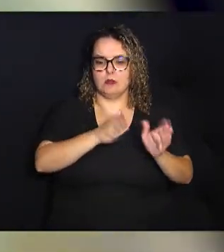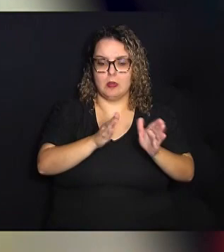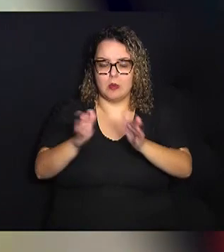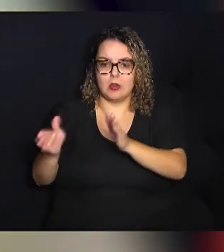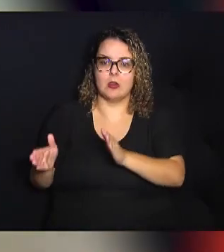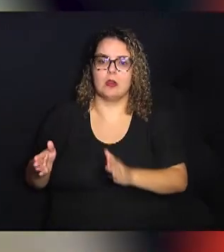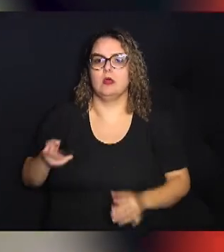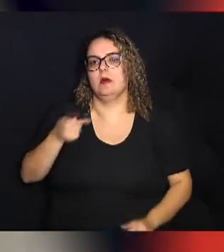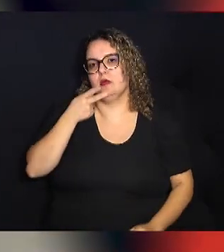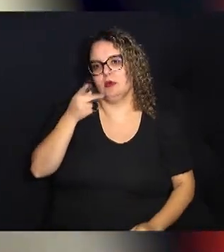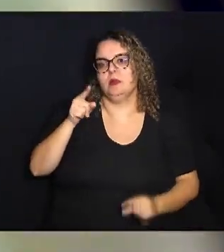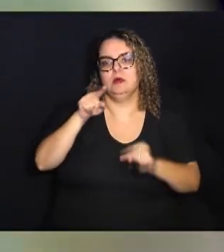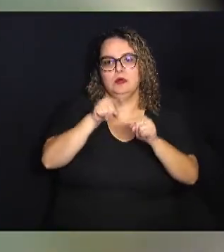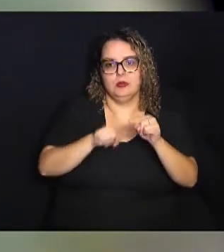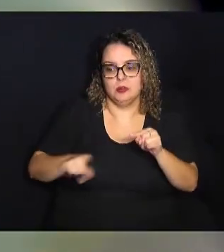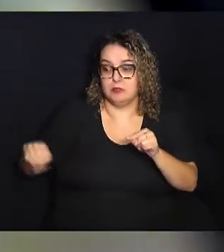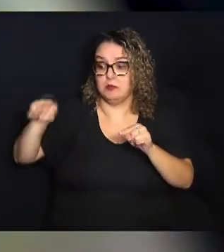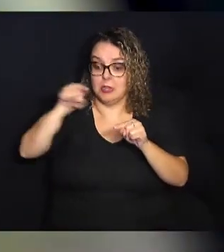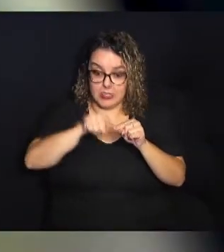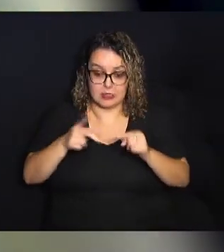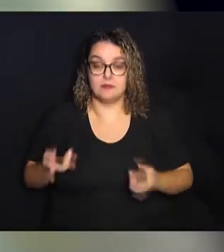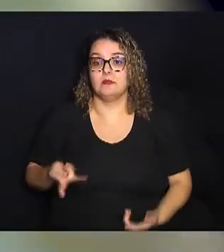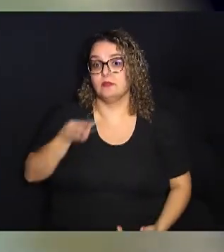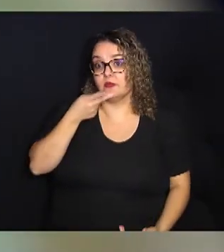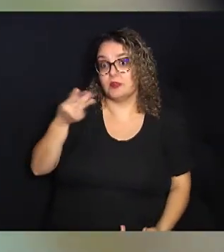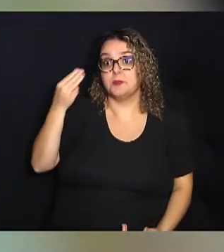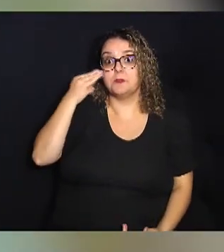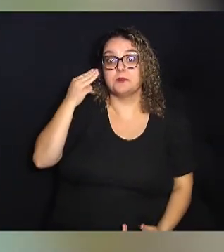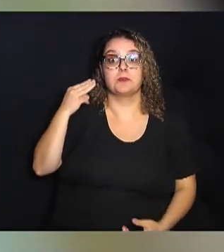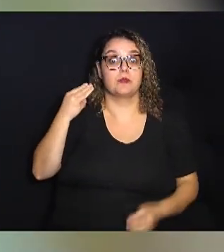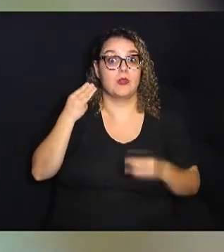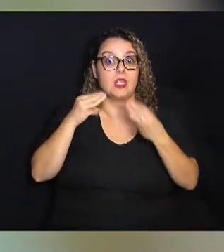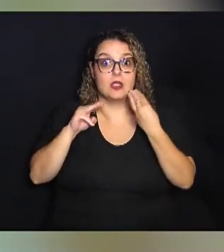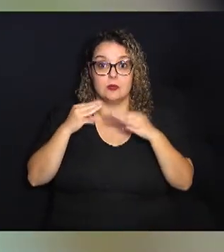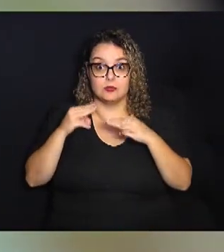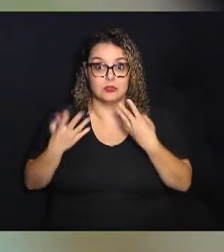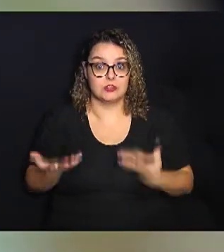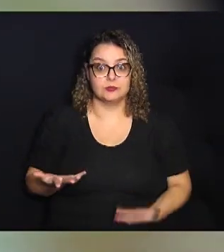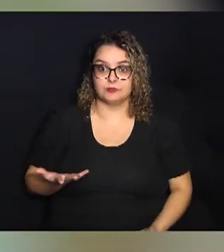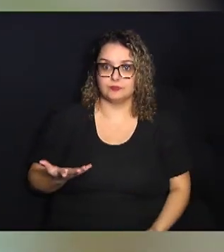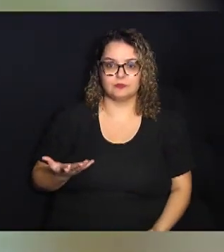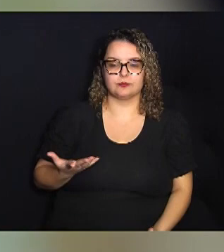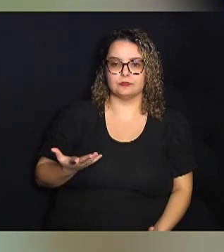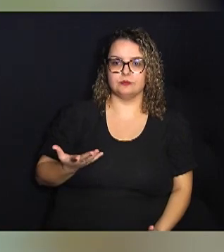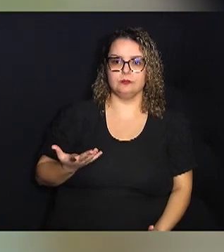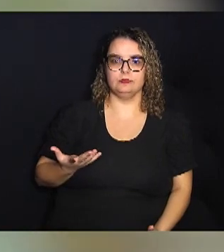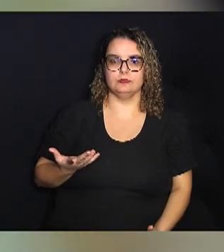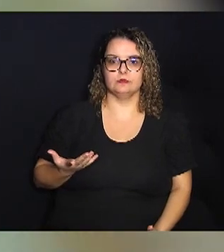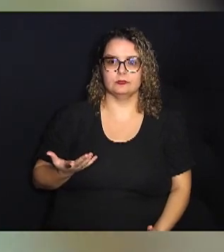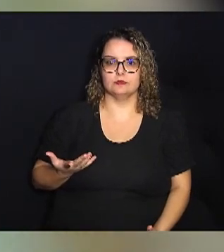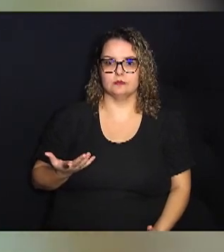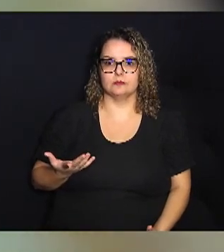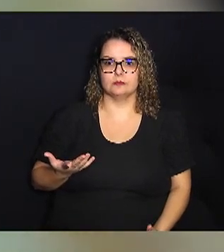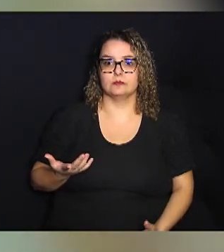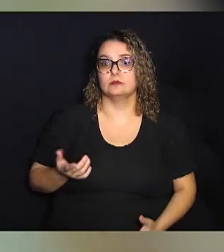falou da roda, falou das memórias. A música leva